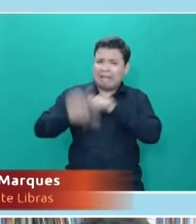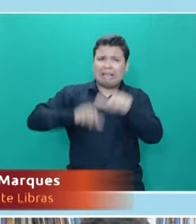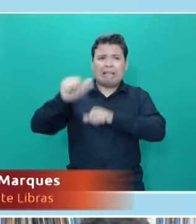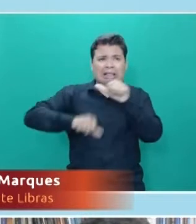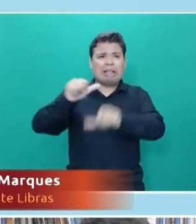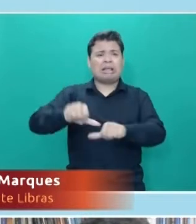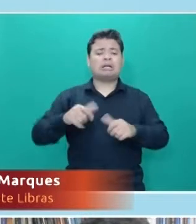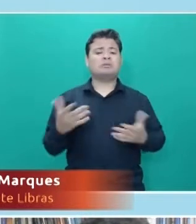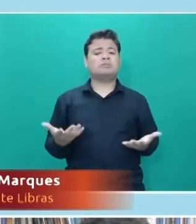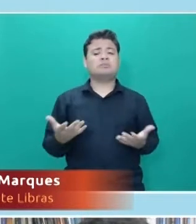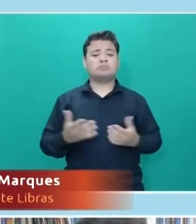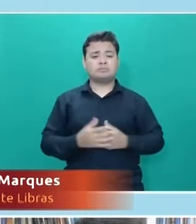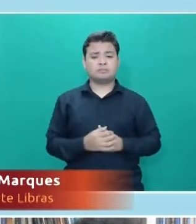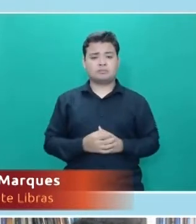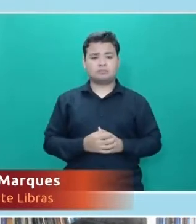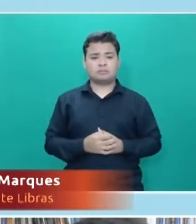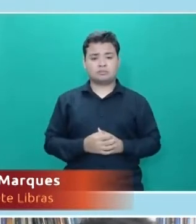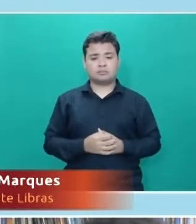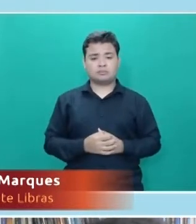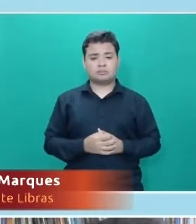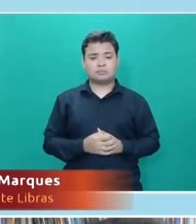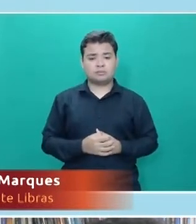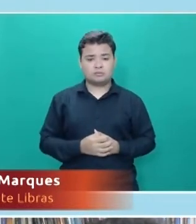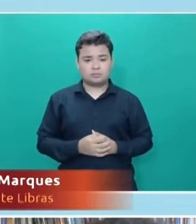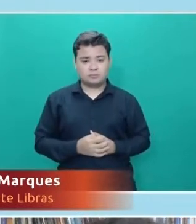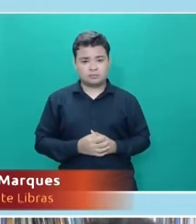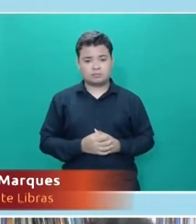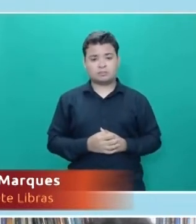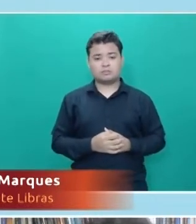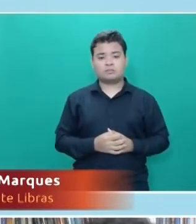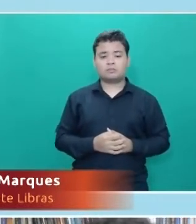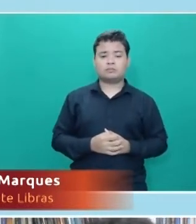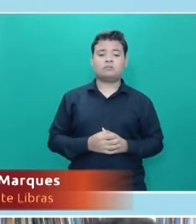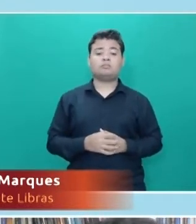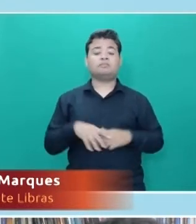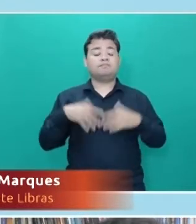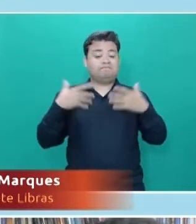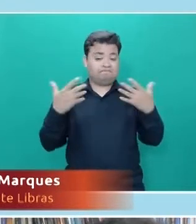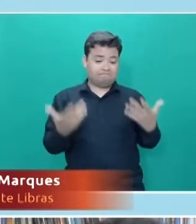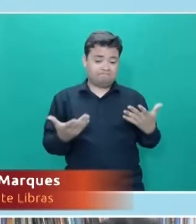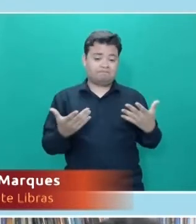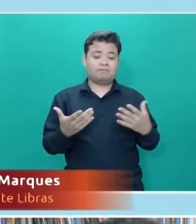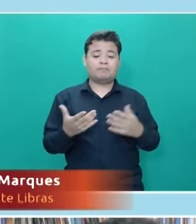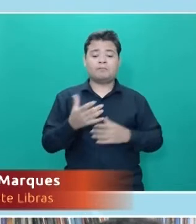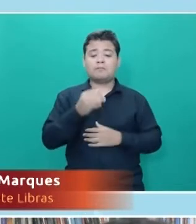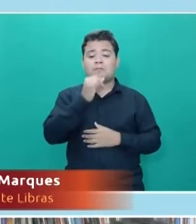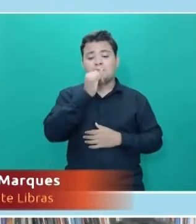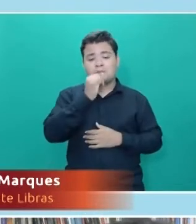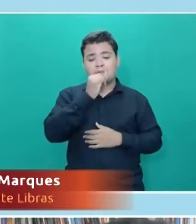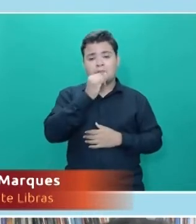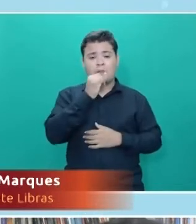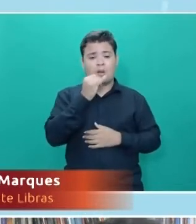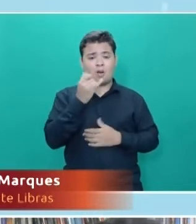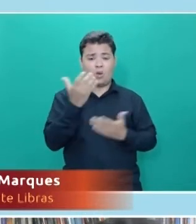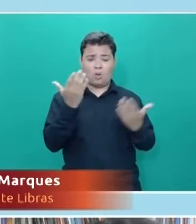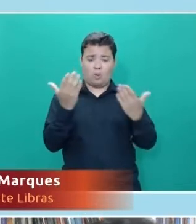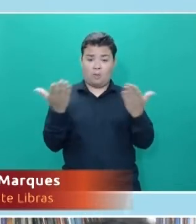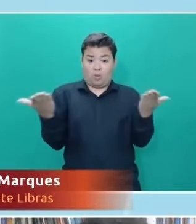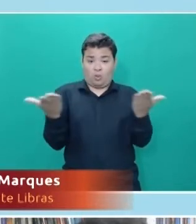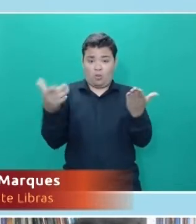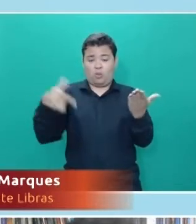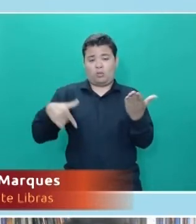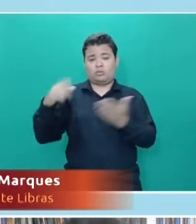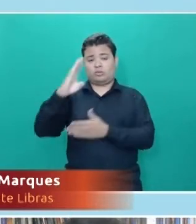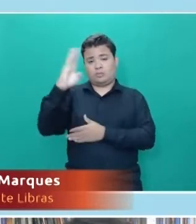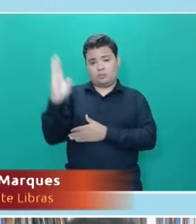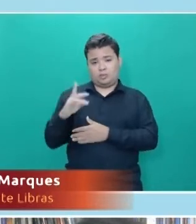sistema previdenciário. Olha, nós temos assim, uma questão que é objetiva. Se você for pegar hoje o déficit da Previdência